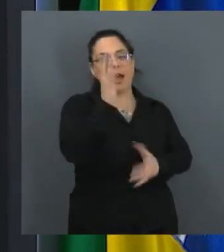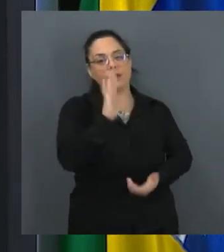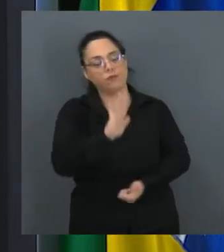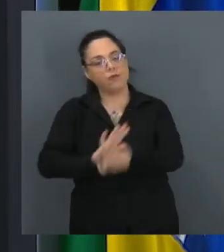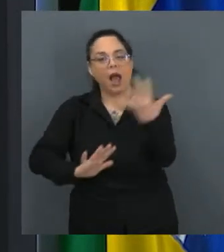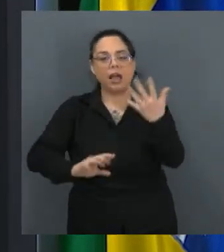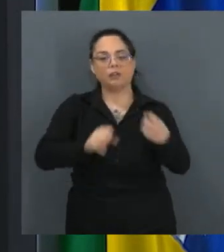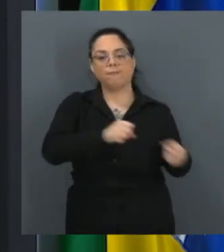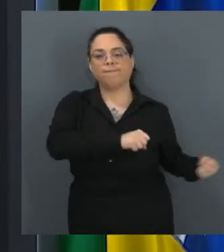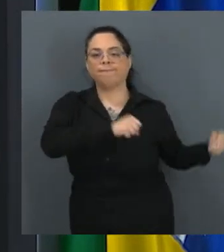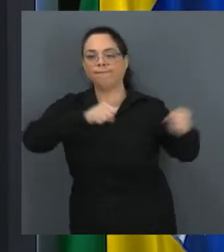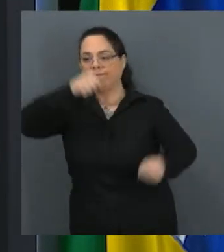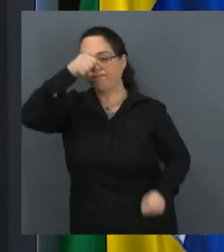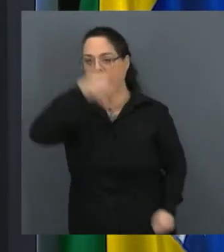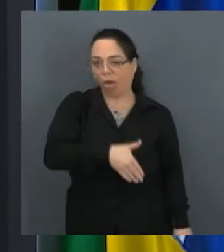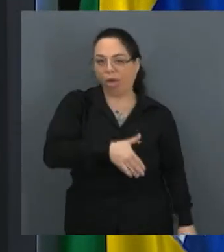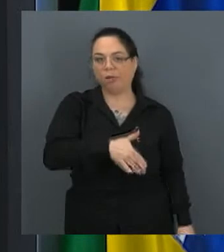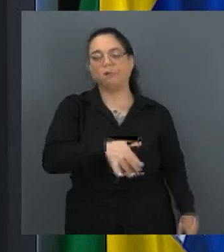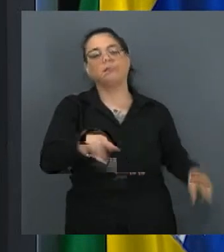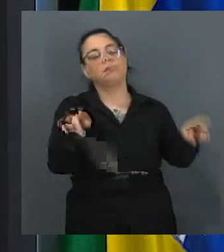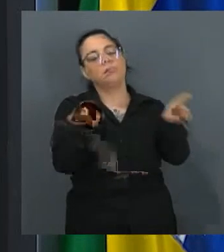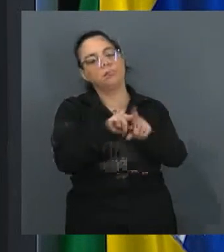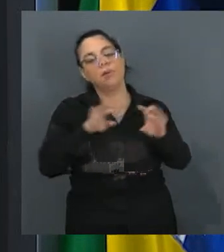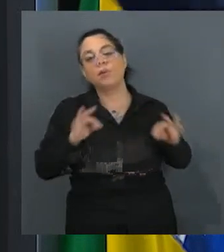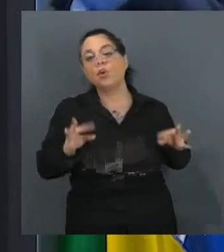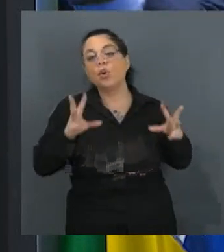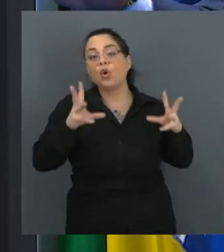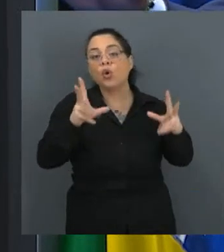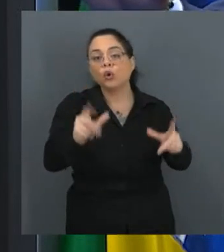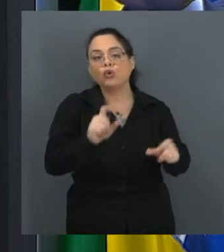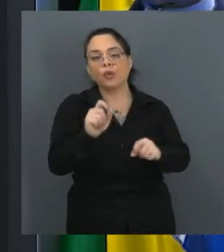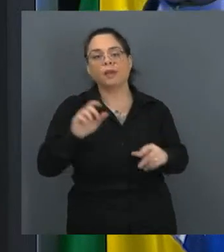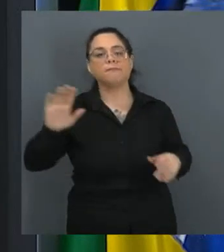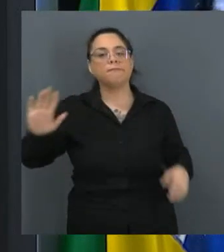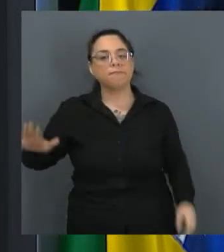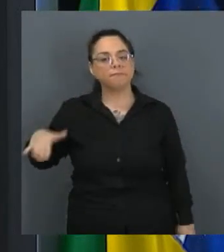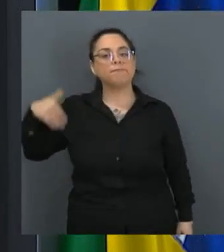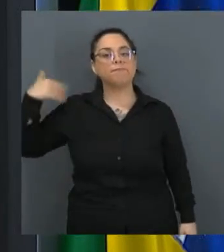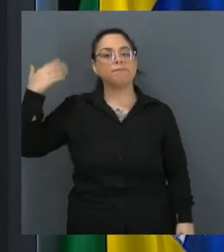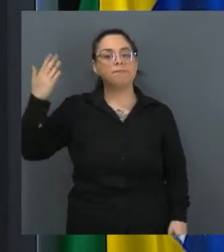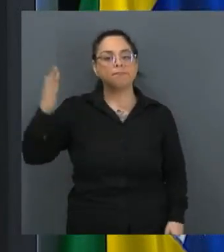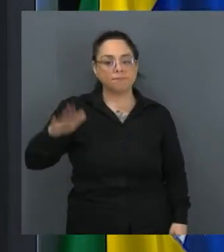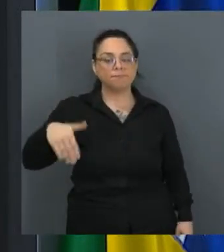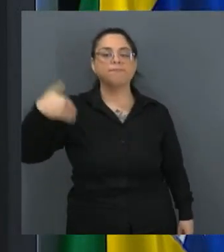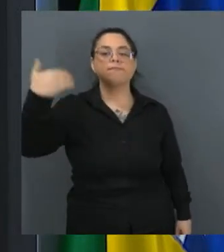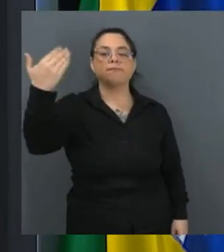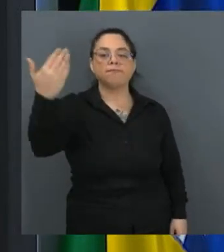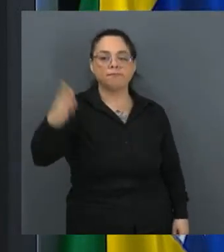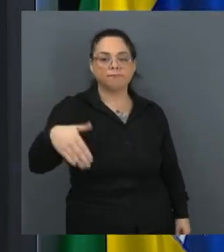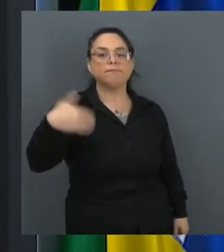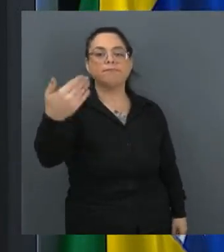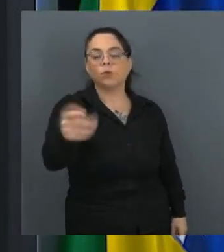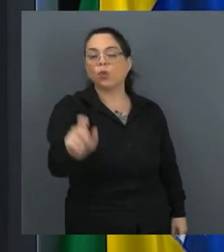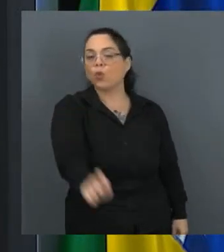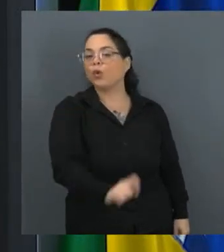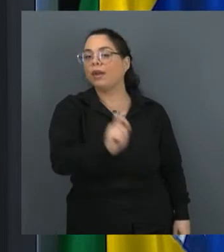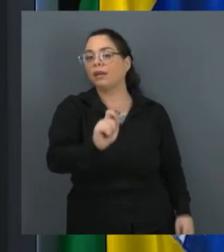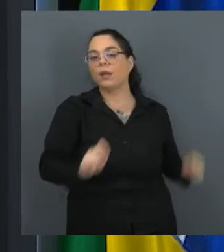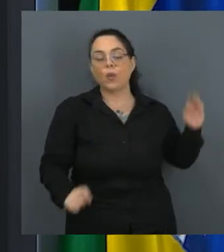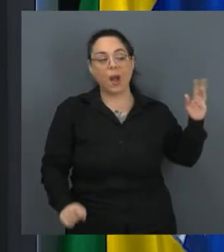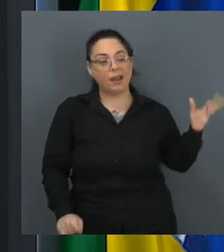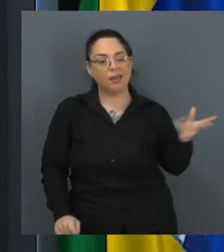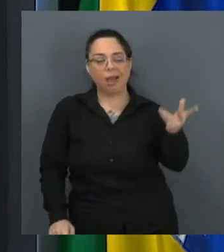autoridade. E todos eles, sem exceção, passaram. As virtudes, elas